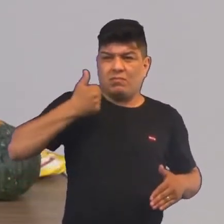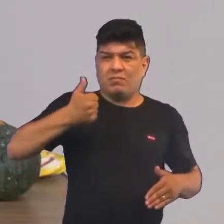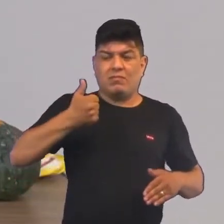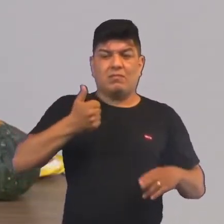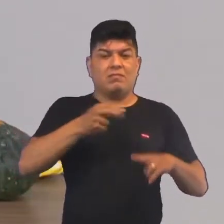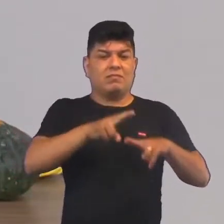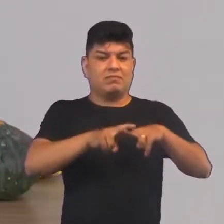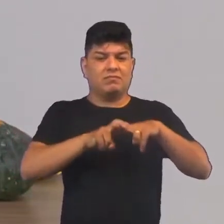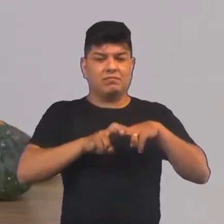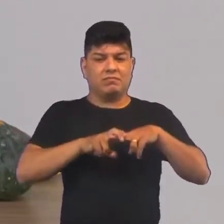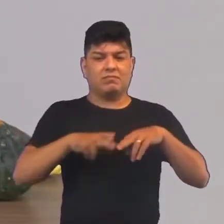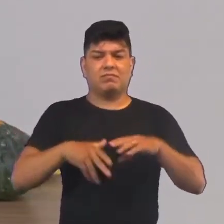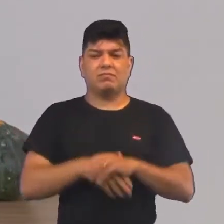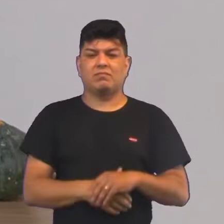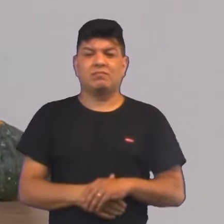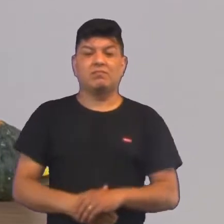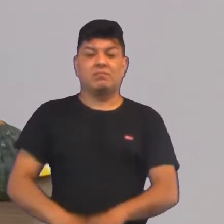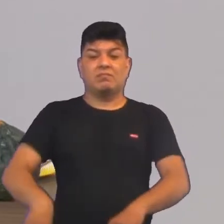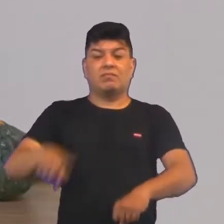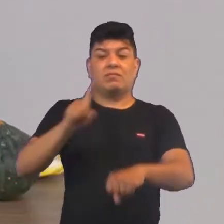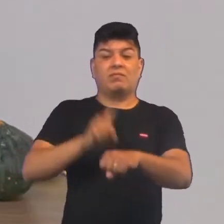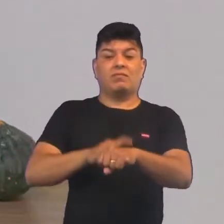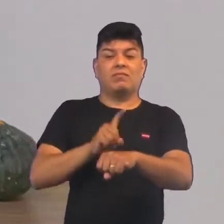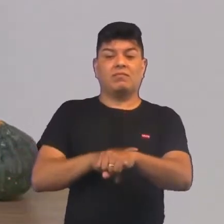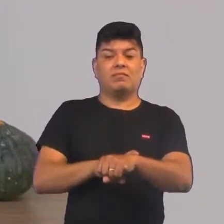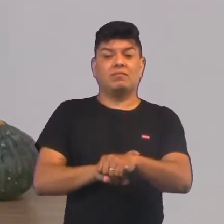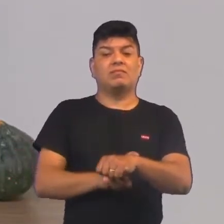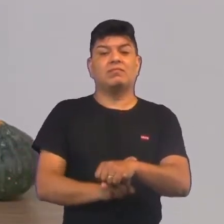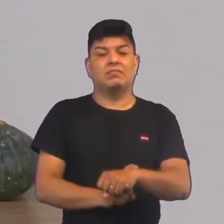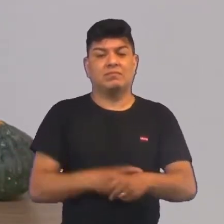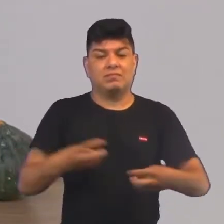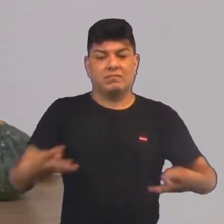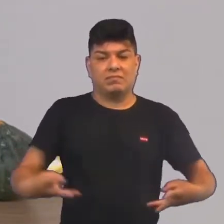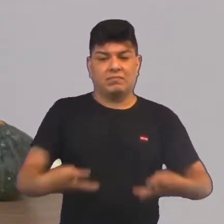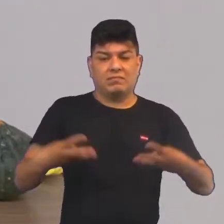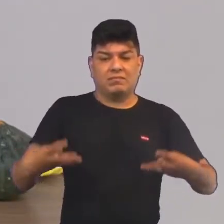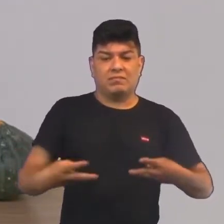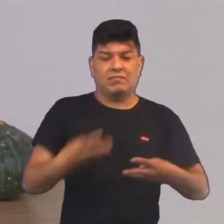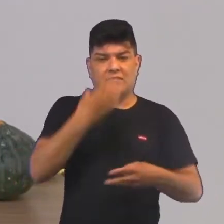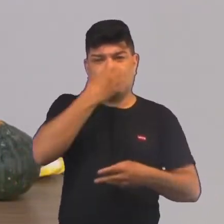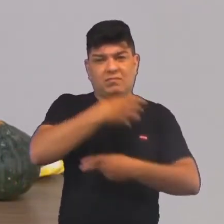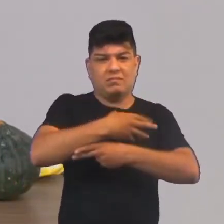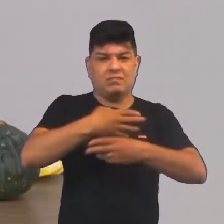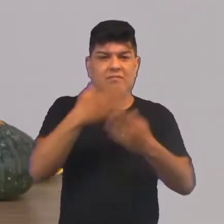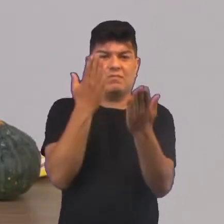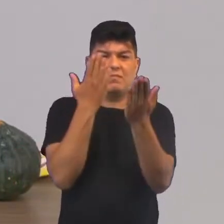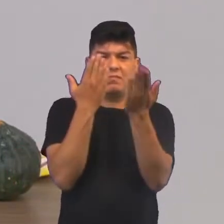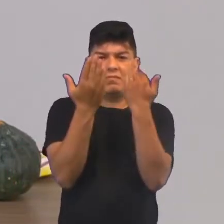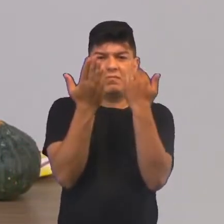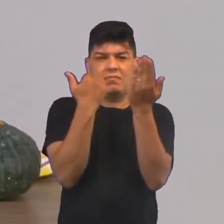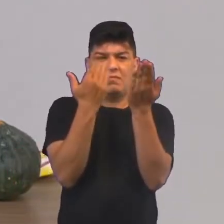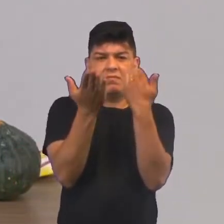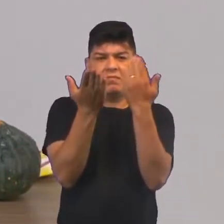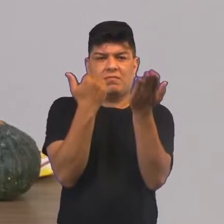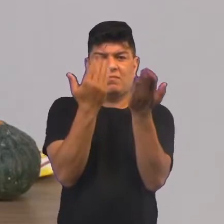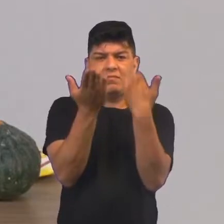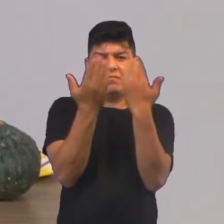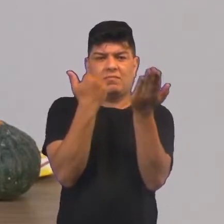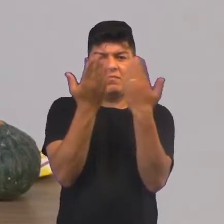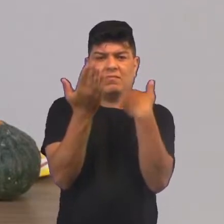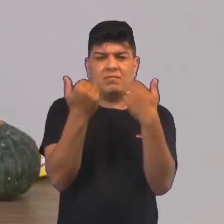E então, na hora que estes legumes e frutas estavam conversando, junto com